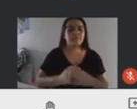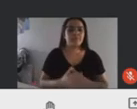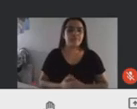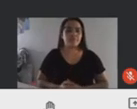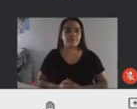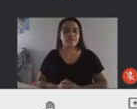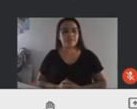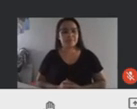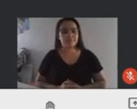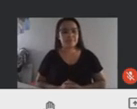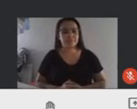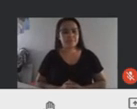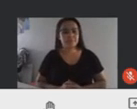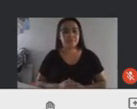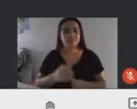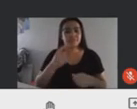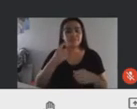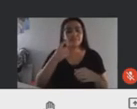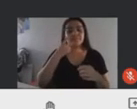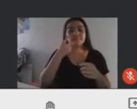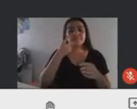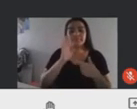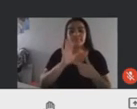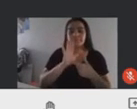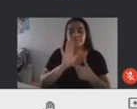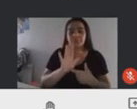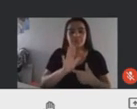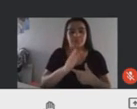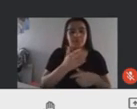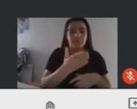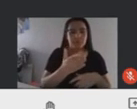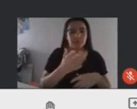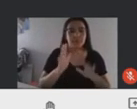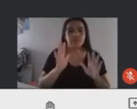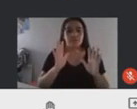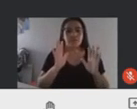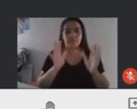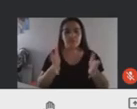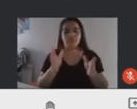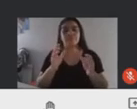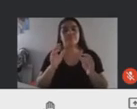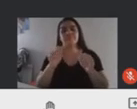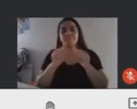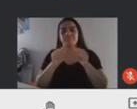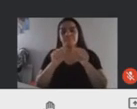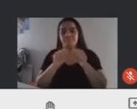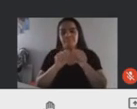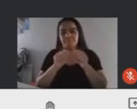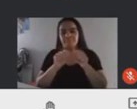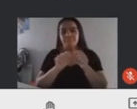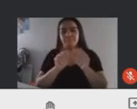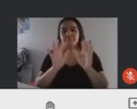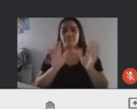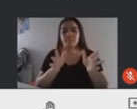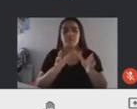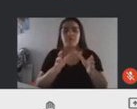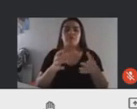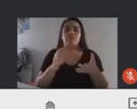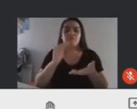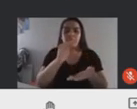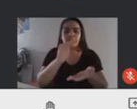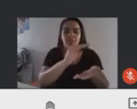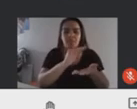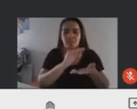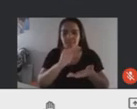inicial, e para essa versão aqui, nós já temos várias aplicações, já fizemos amostra de vários elementos